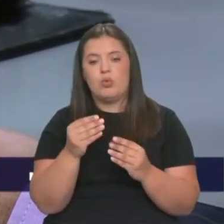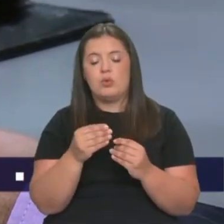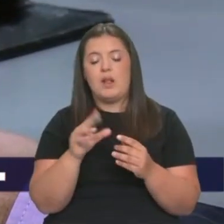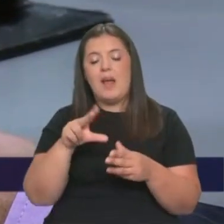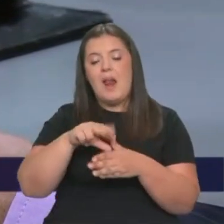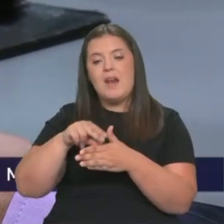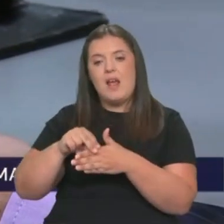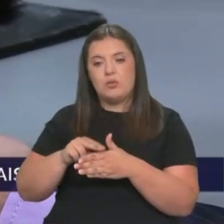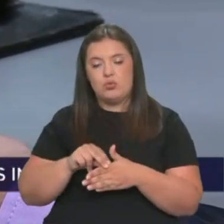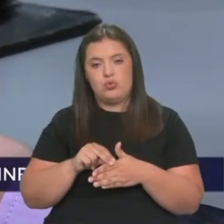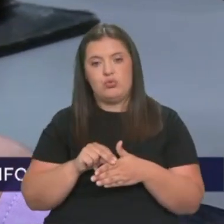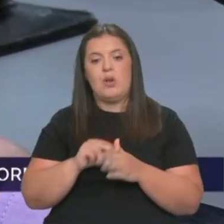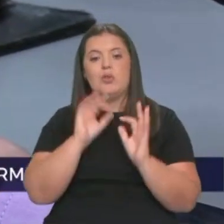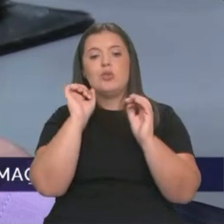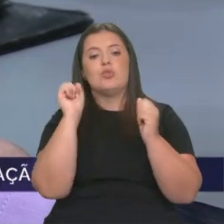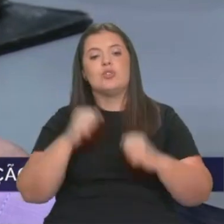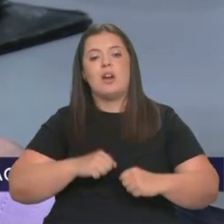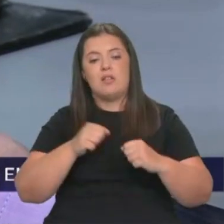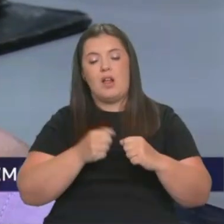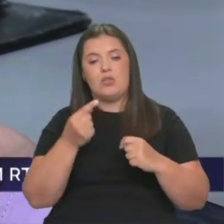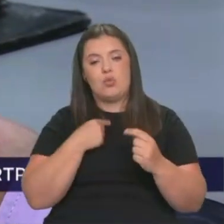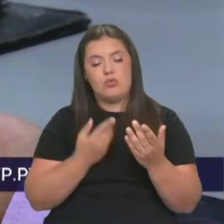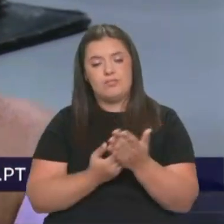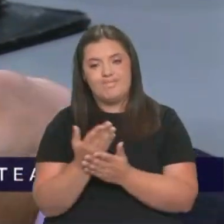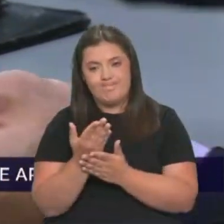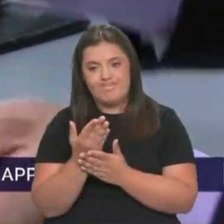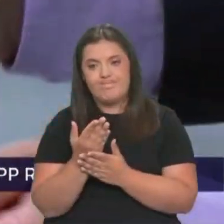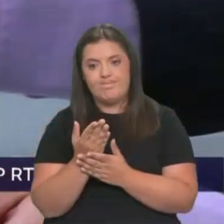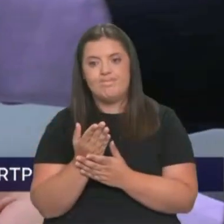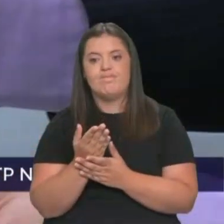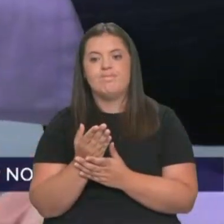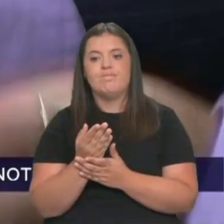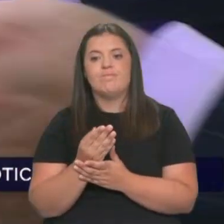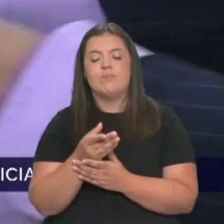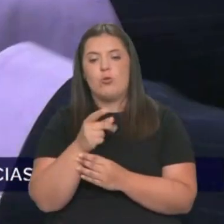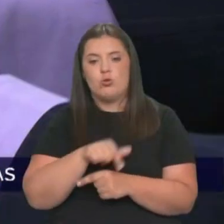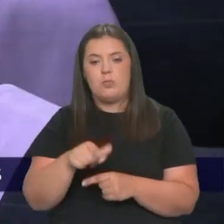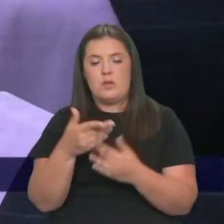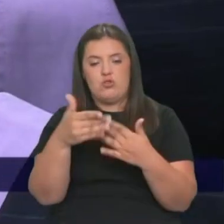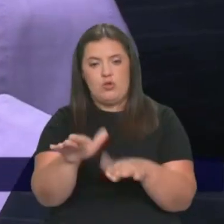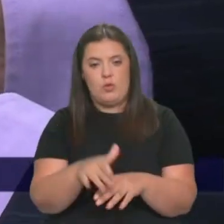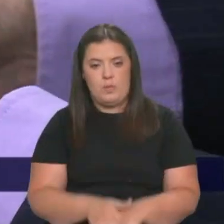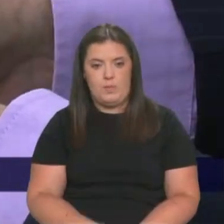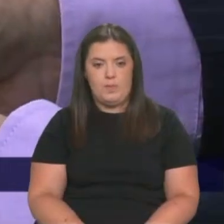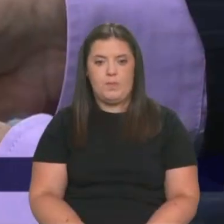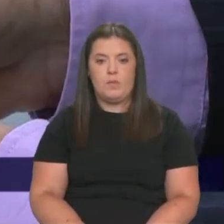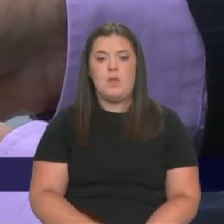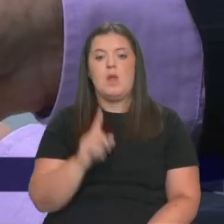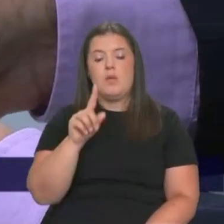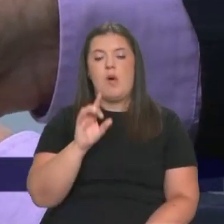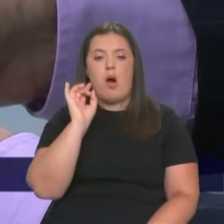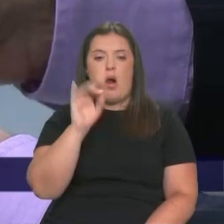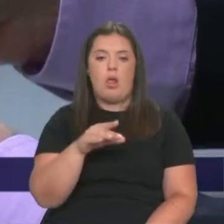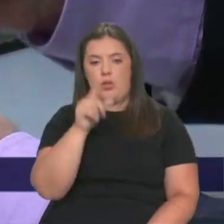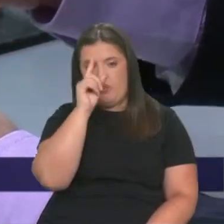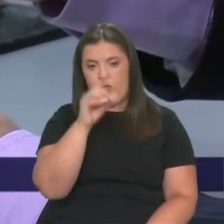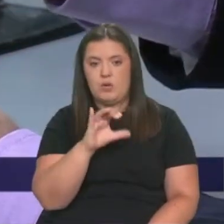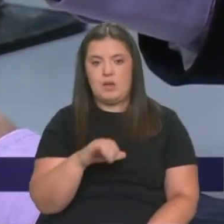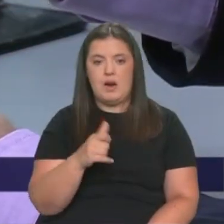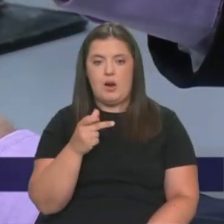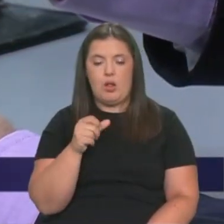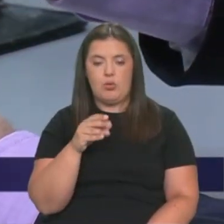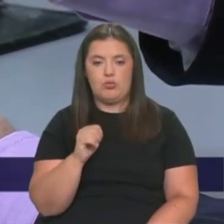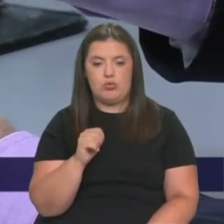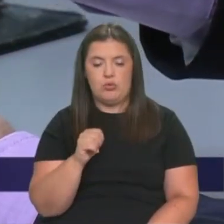anexos, os tratados que ainda hoje regem o chamado espaço exterior. Depois, duas sugestões do professor Carlos Fiolhais. Olha,